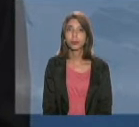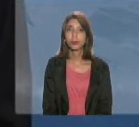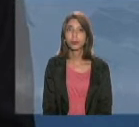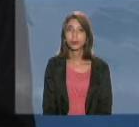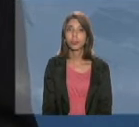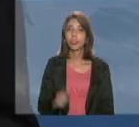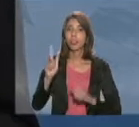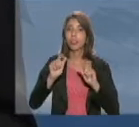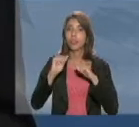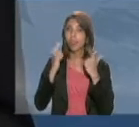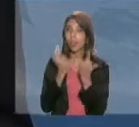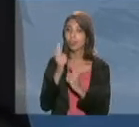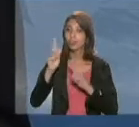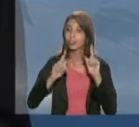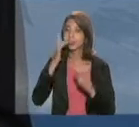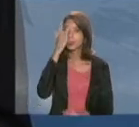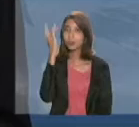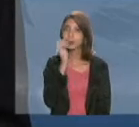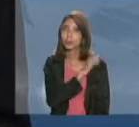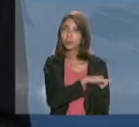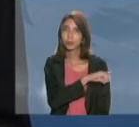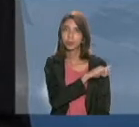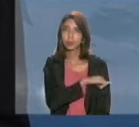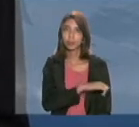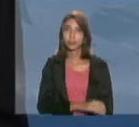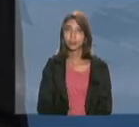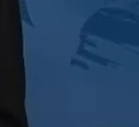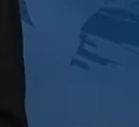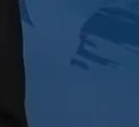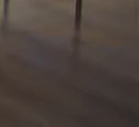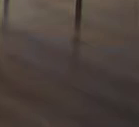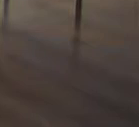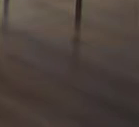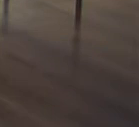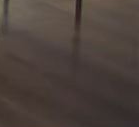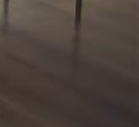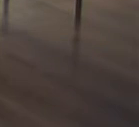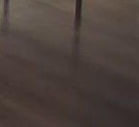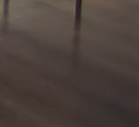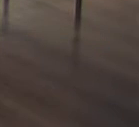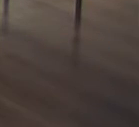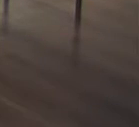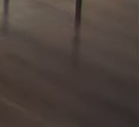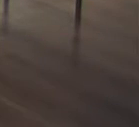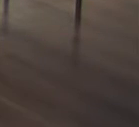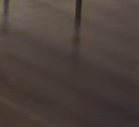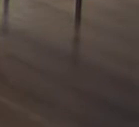arenaesportiva@tvalerj.tv. TV Alerj, o canal do povo fluminense.